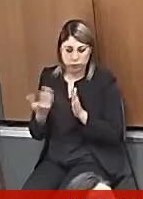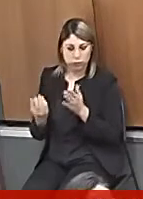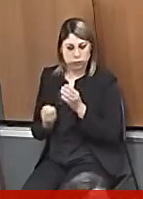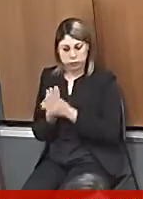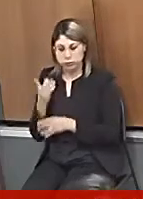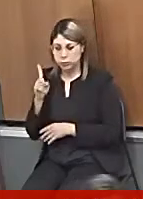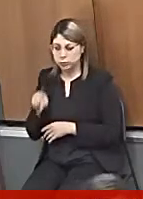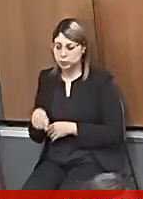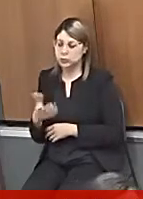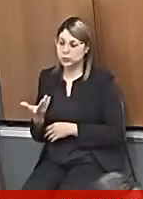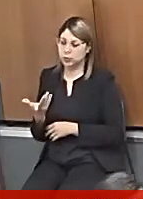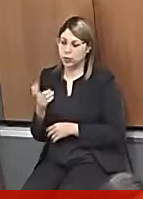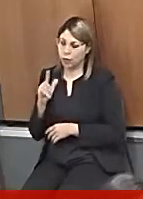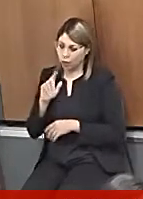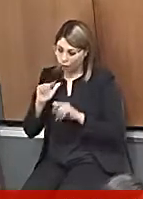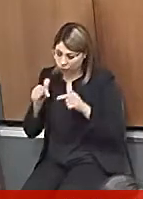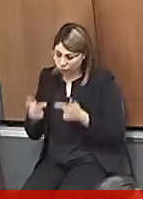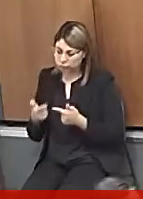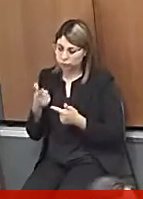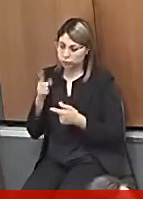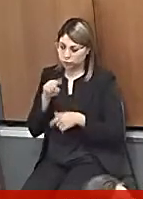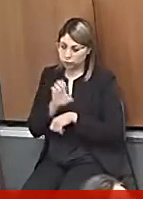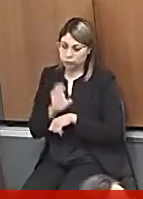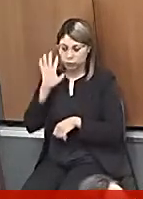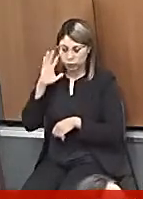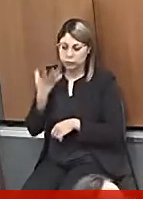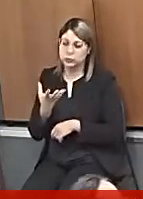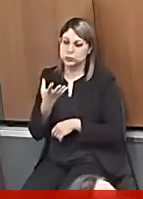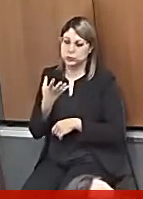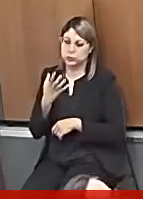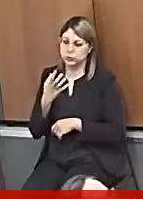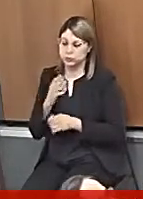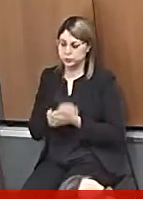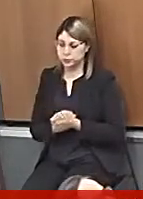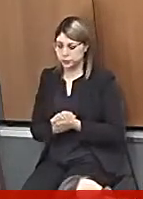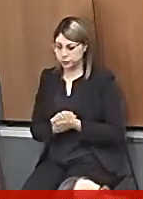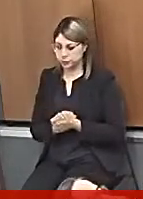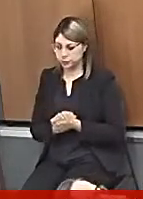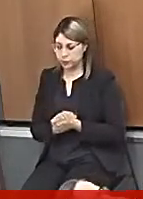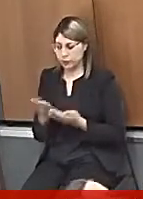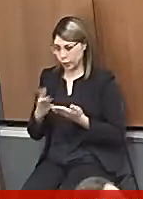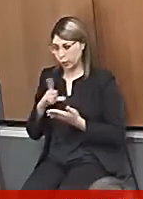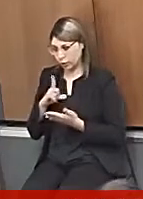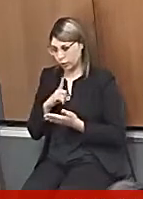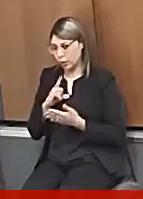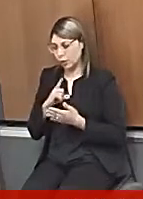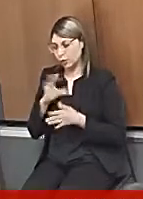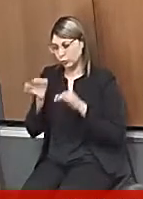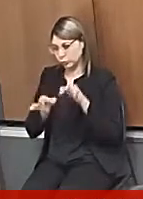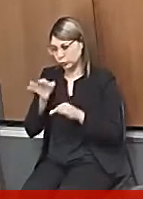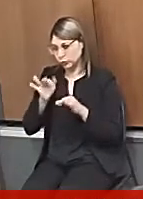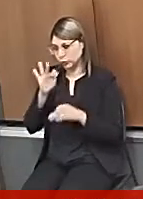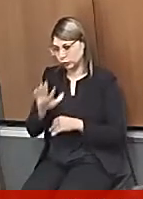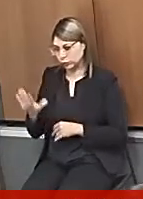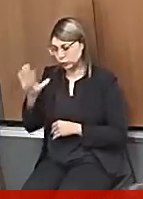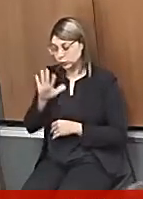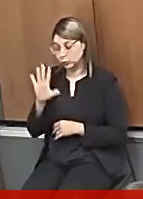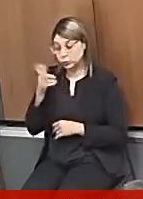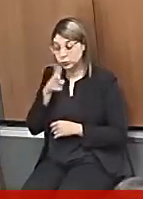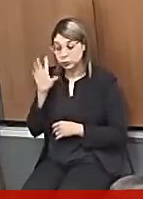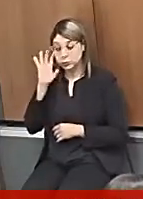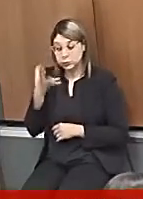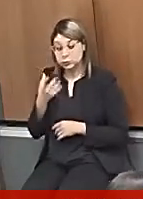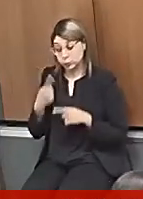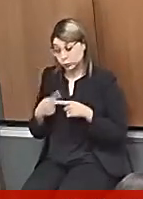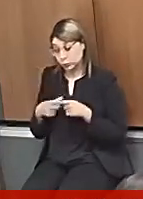acabou juízes anexação e fácil beneficência a sensação que eu já me falou que é corre na justiça federal pra decidir porque